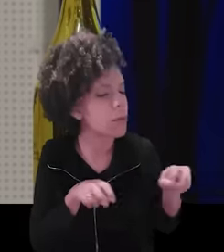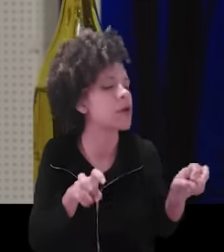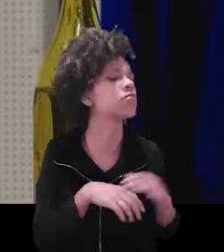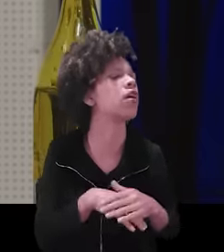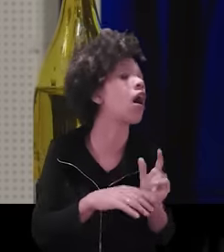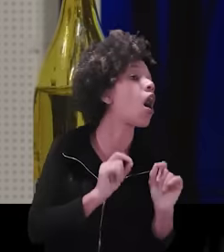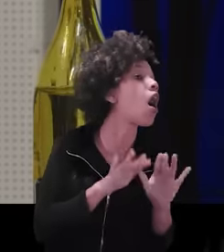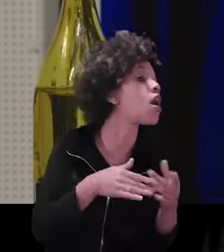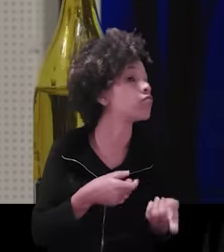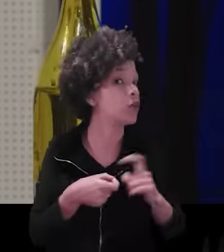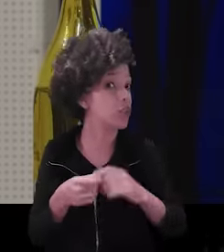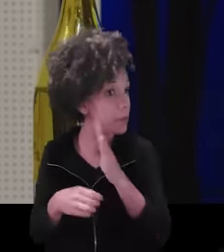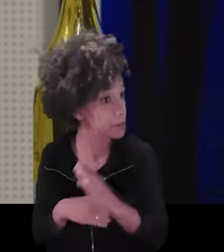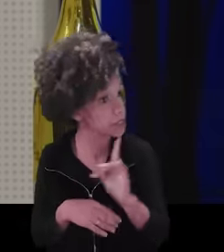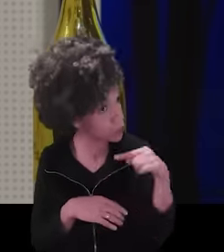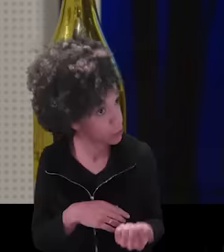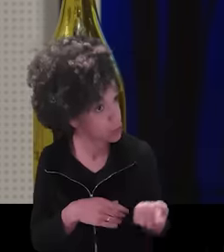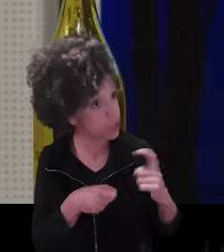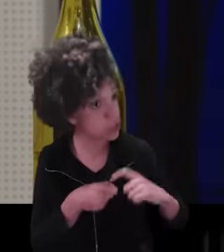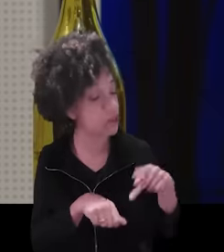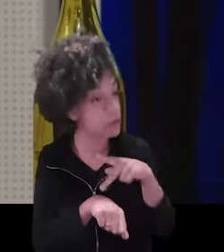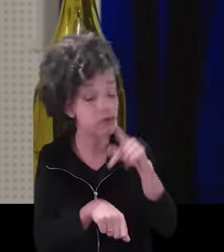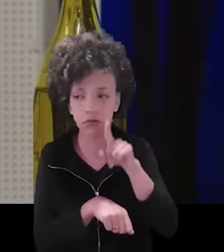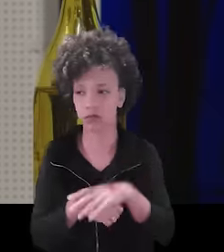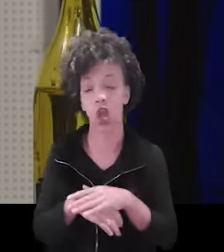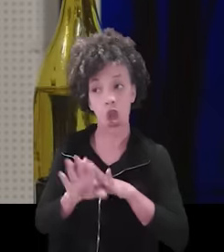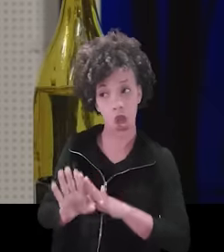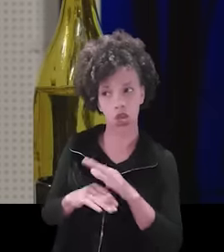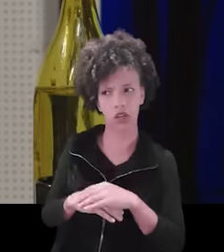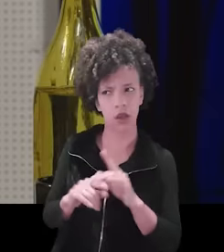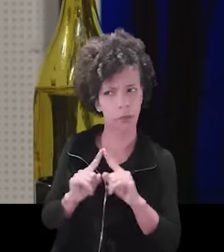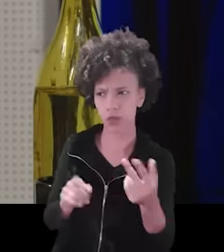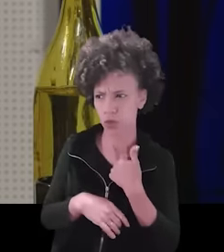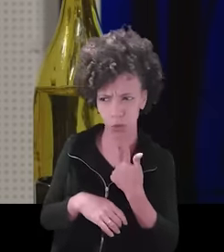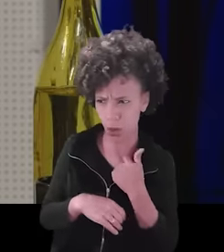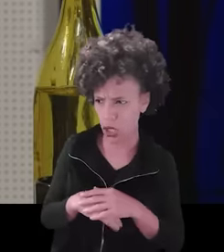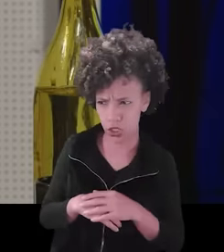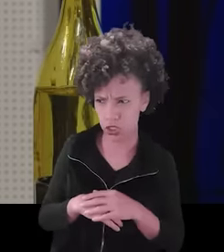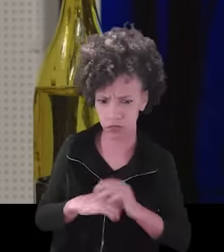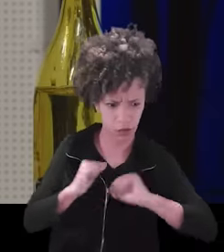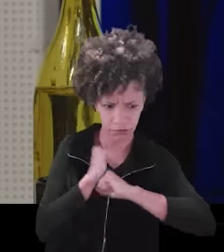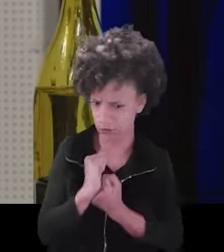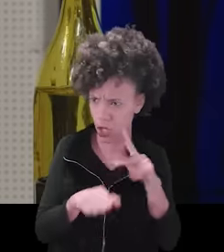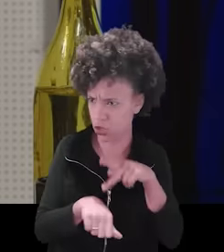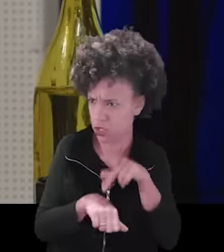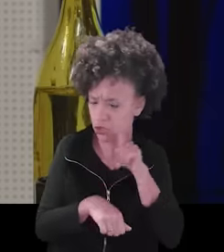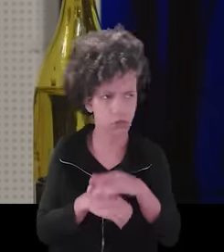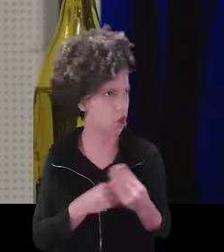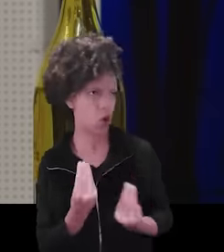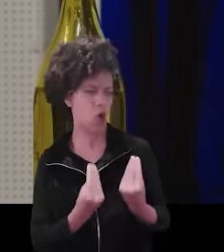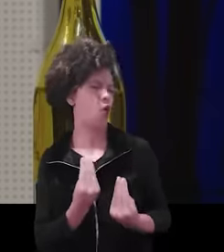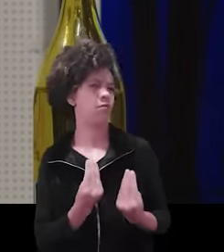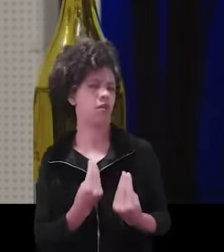fala que ela tudo certo que a gente já voltar para o Brasil e que depois a gente volta dele fossem olha essa não pode sair dos Estados Unidos